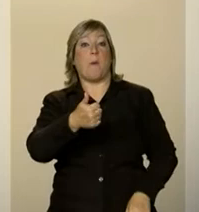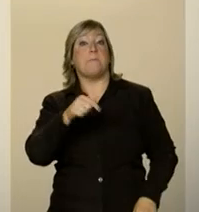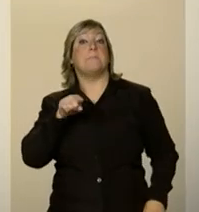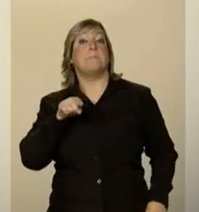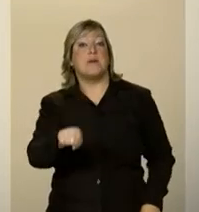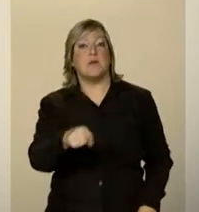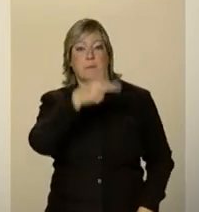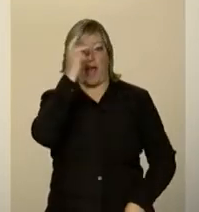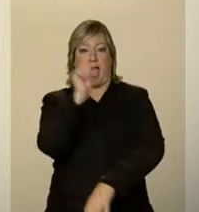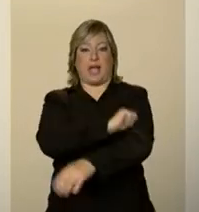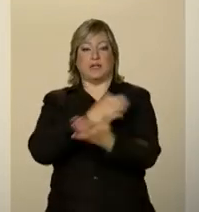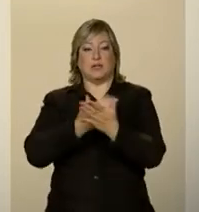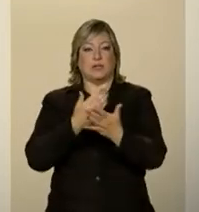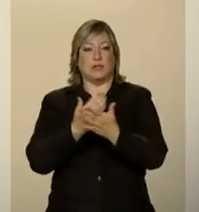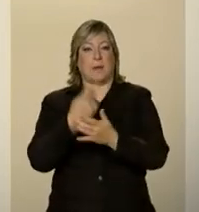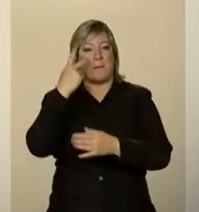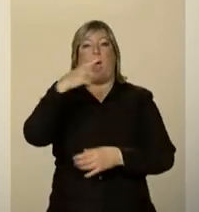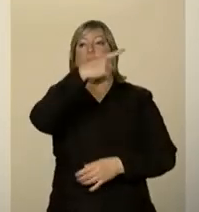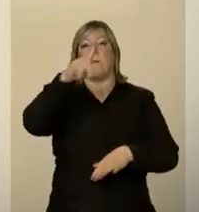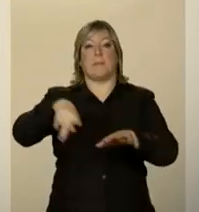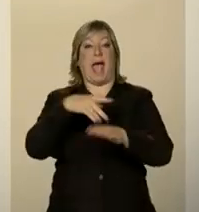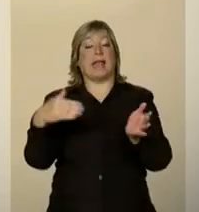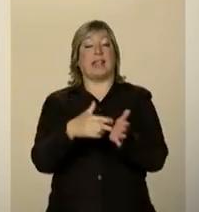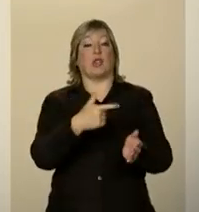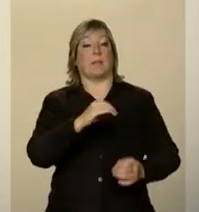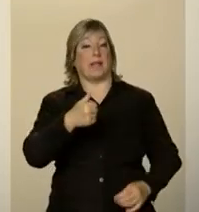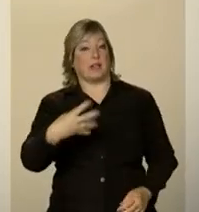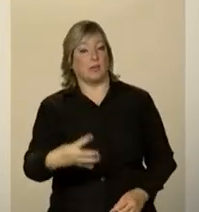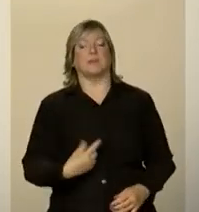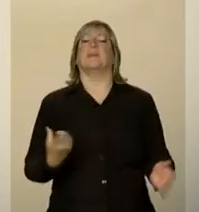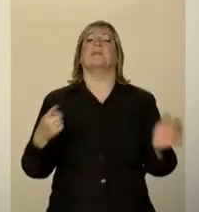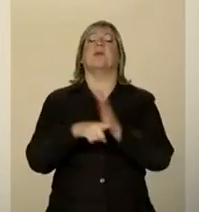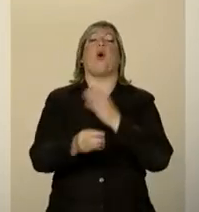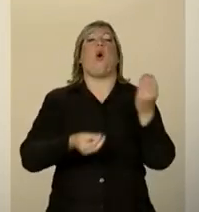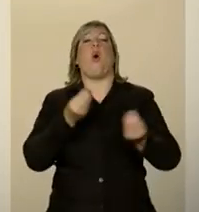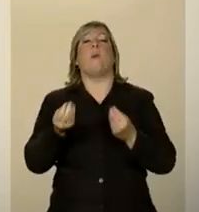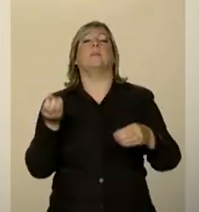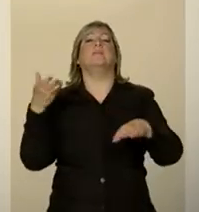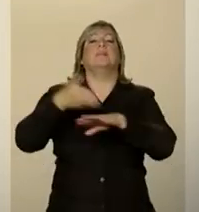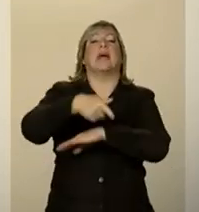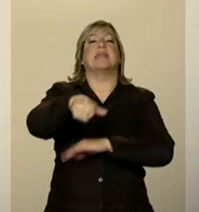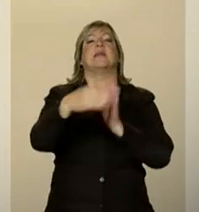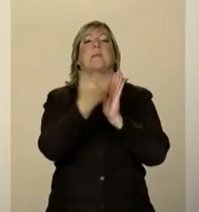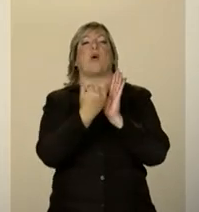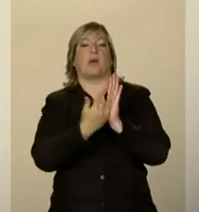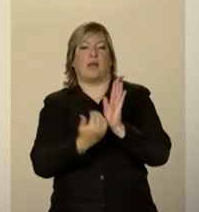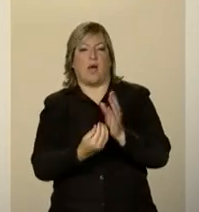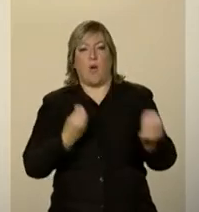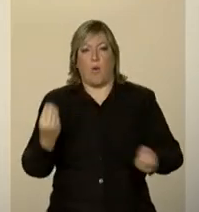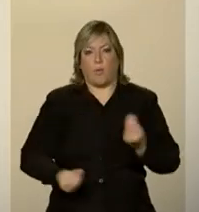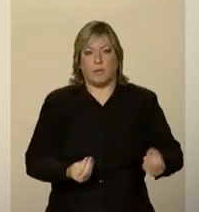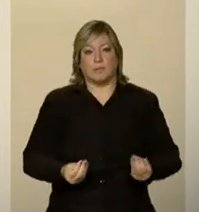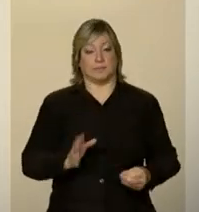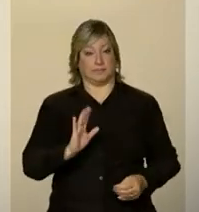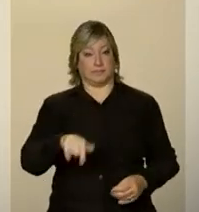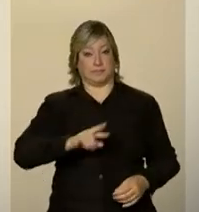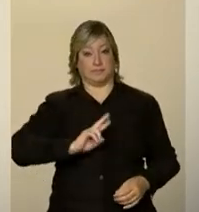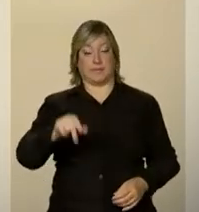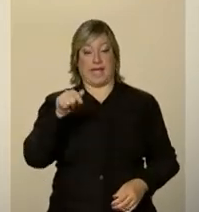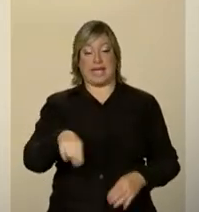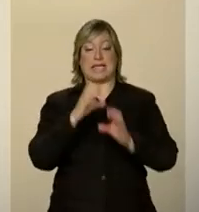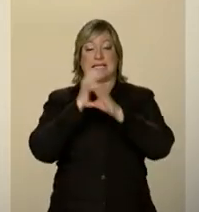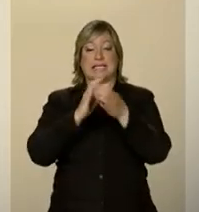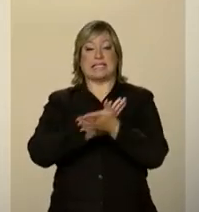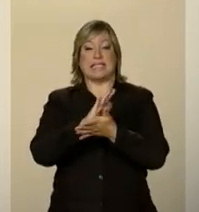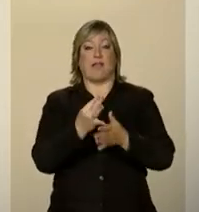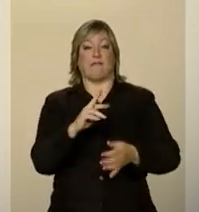para o exterior até 2014 como estudar a participar do Ciência sem Fronteiras Presidente Olha a seleção para o Ciência